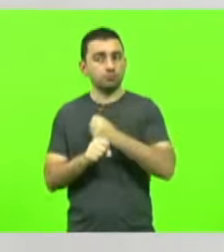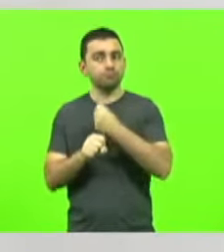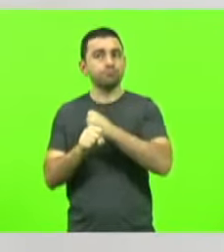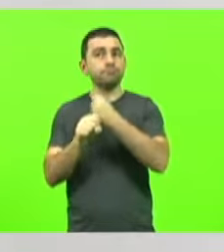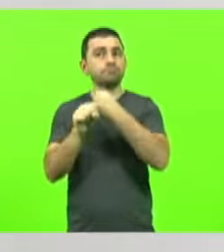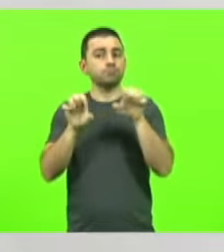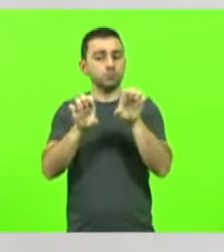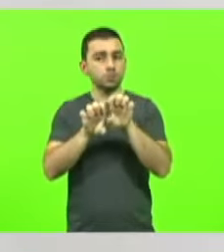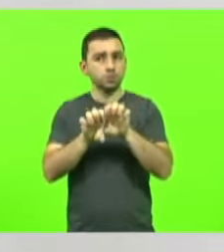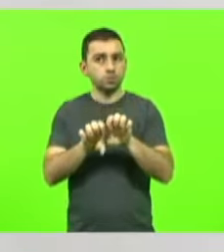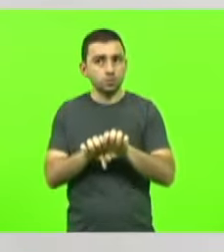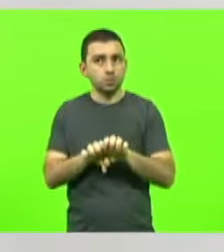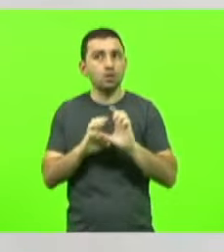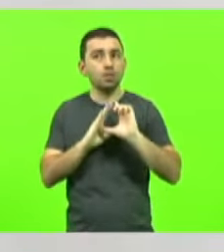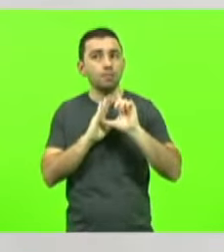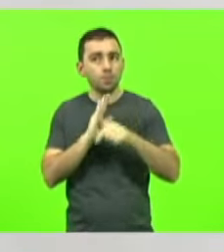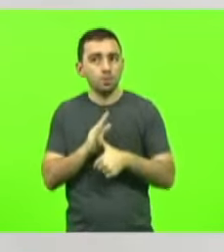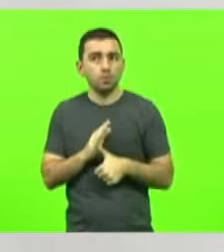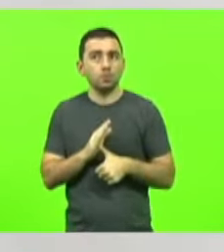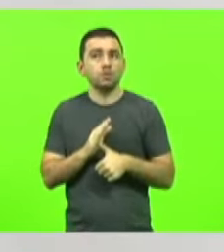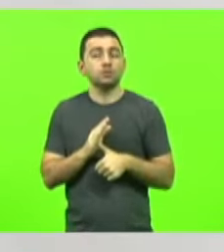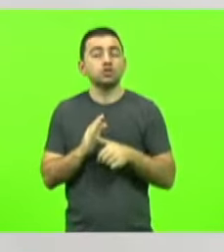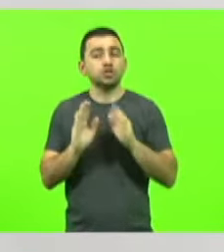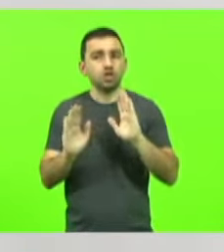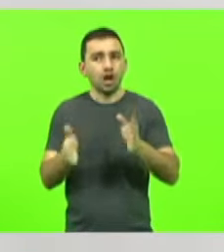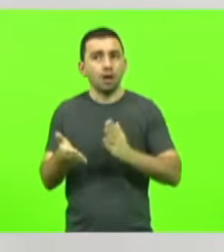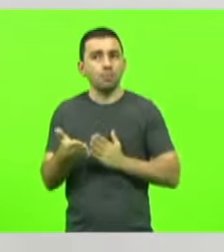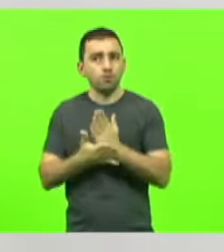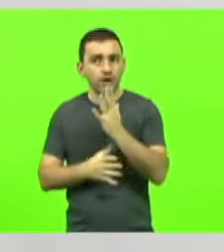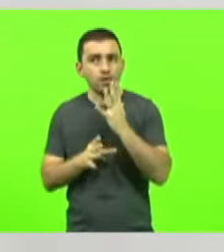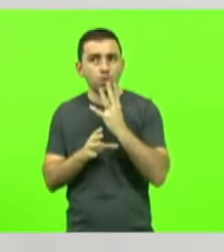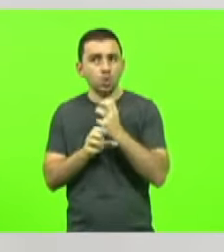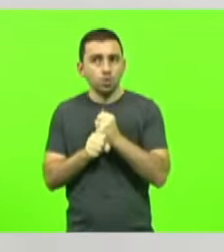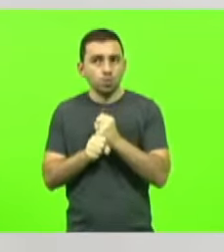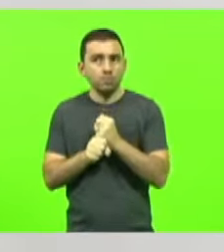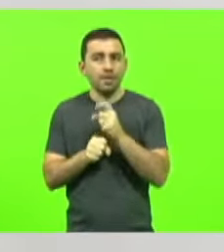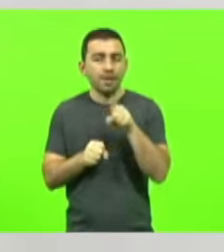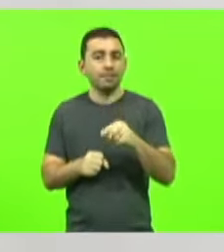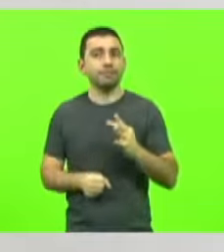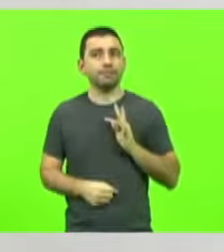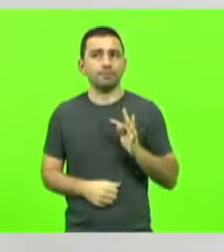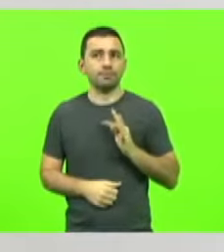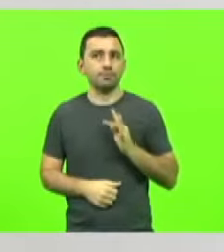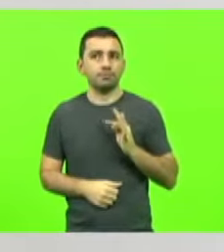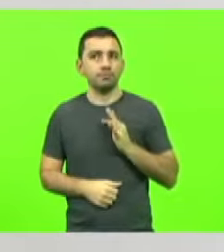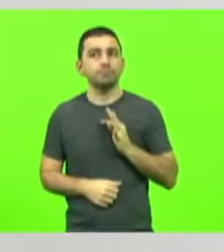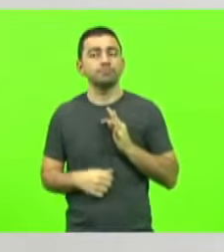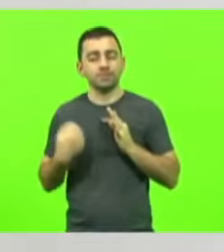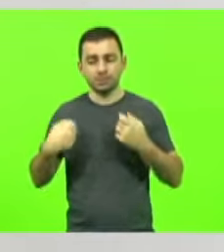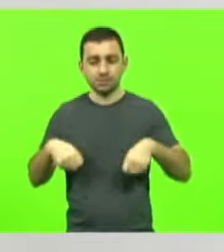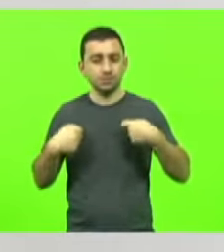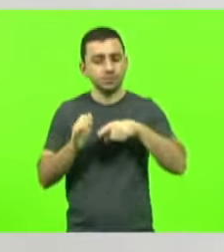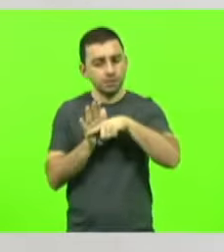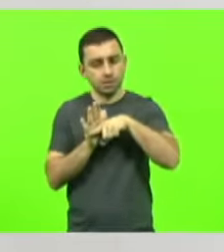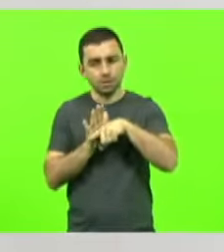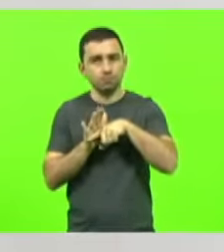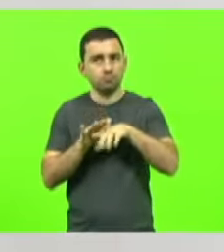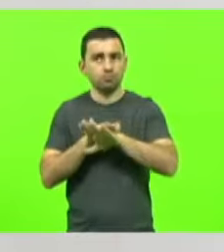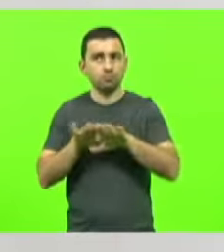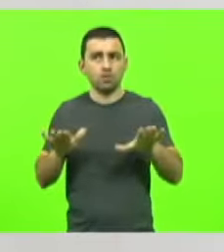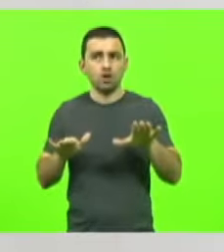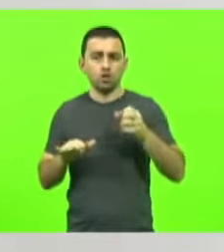infraestrutura, depois de aprovado o orçamento, é tecnicidade. Tecnicidade e pronto. São